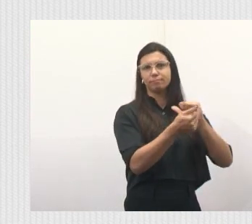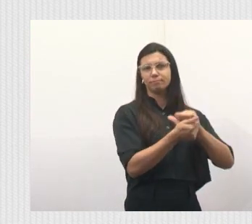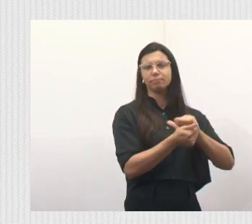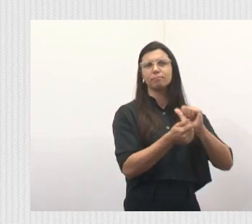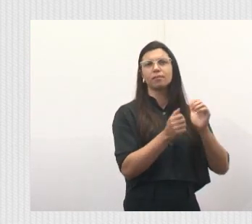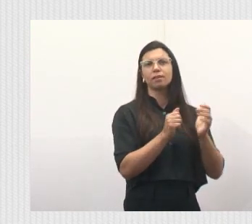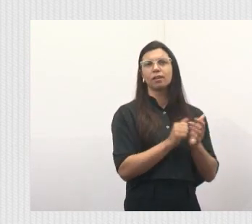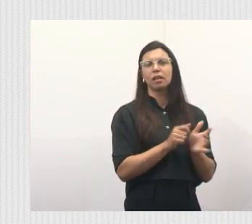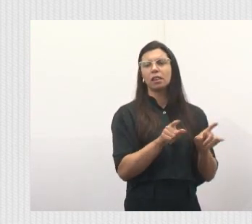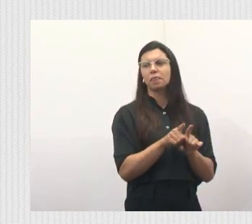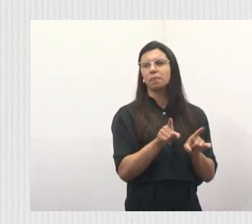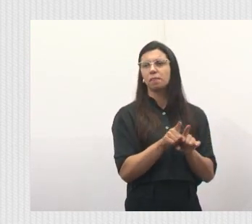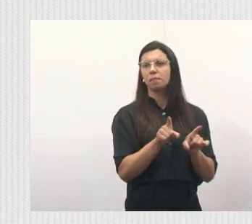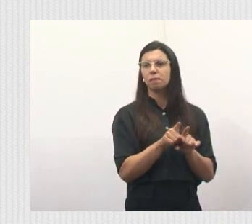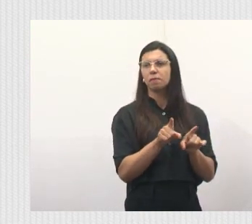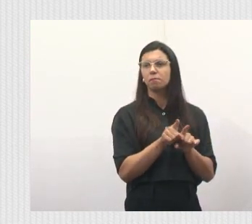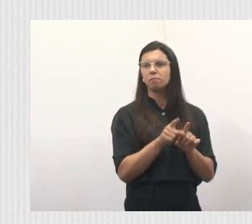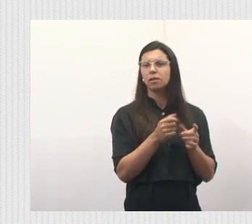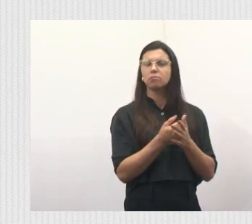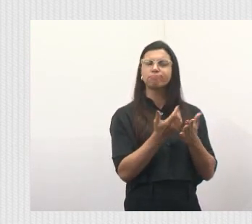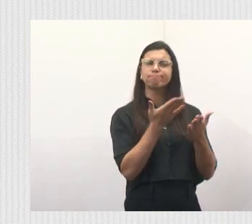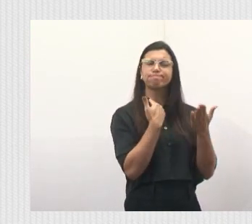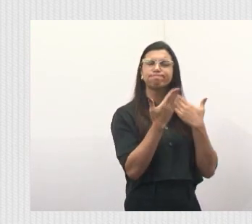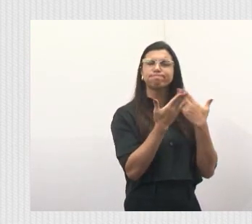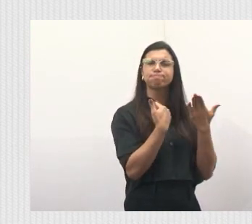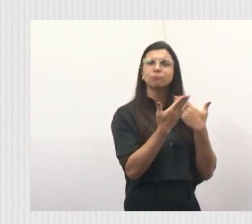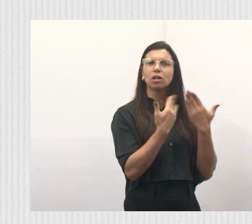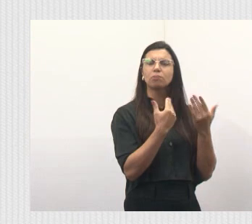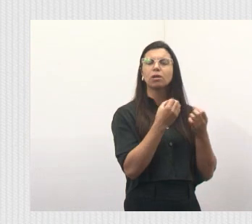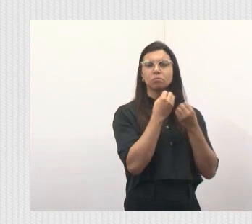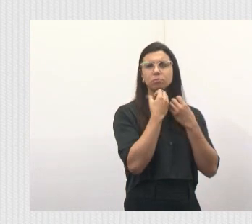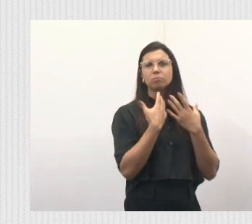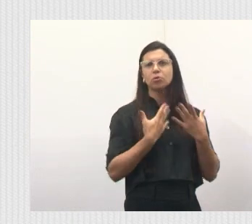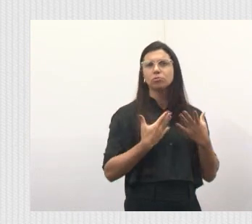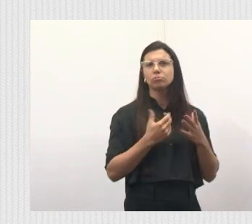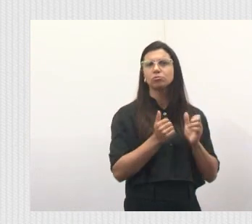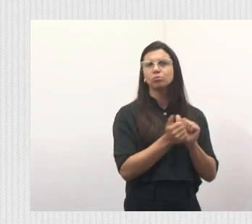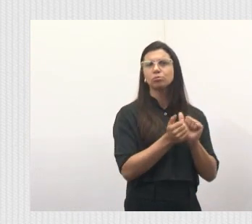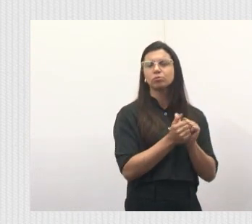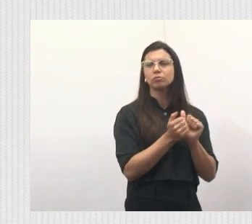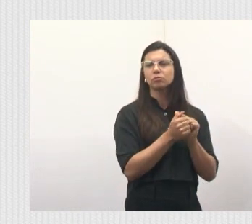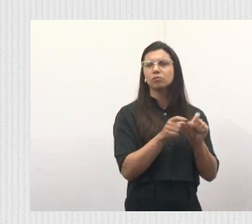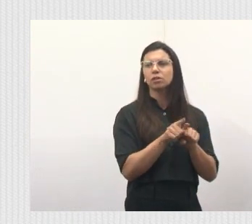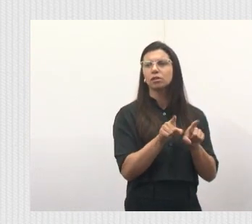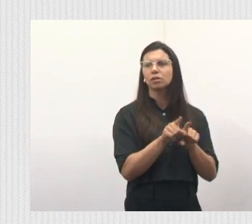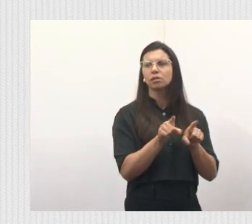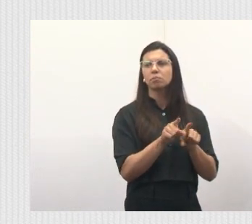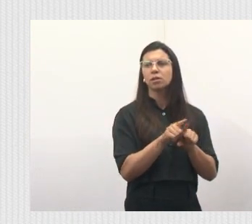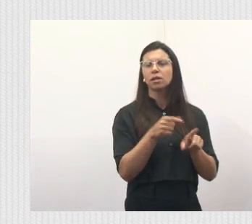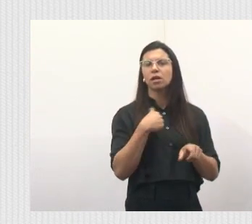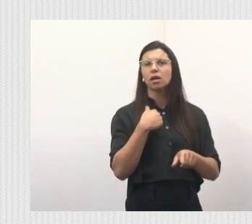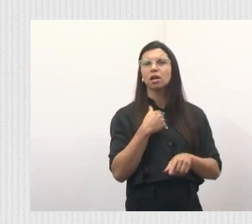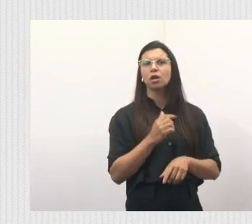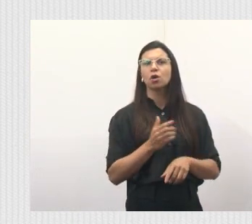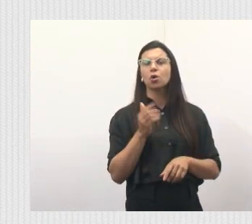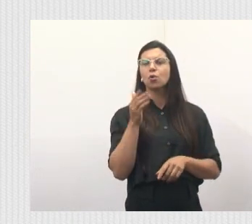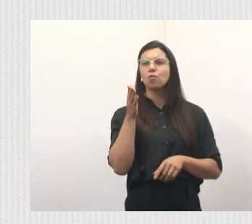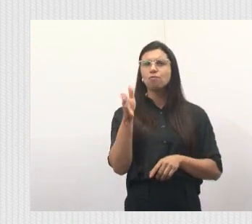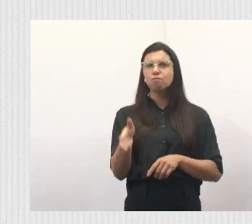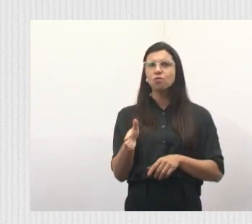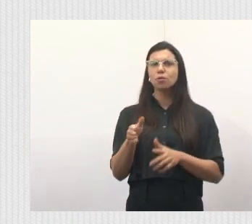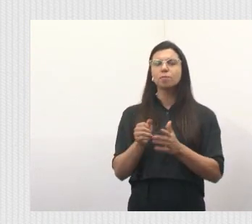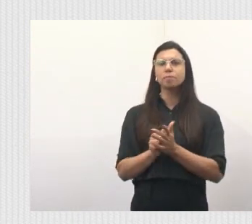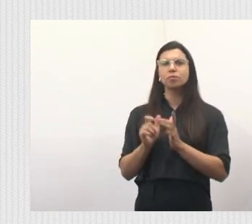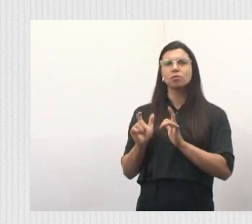através de um bate-papo que tivemos bem bacana lá. Também estive no Educa Mais Centro, né, assistindo